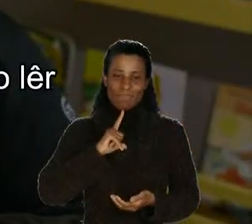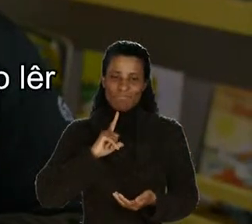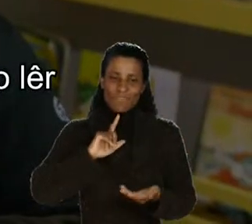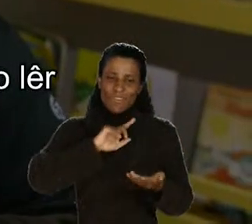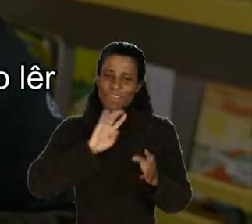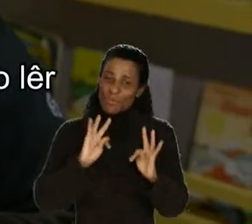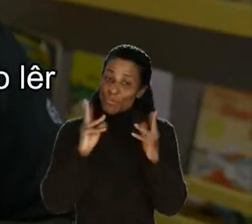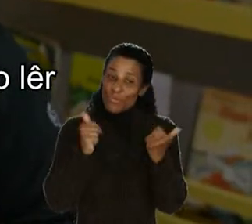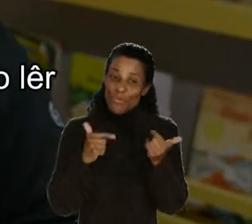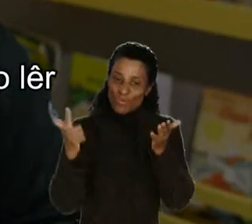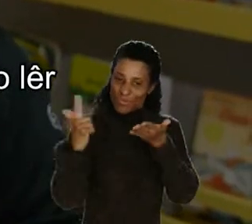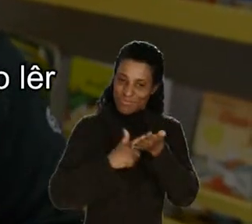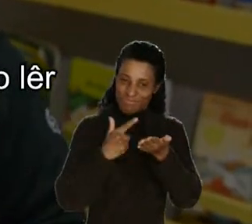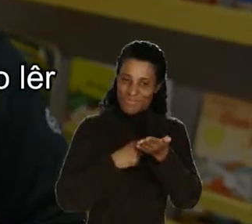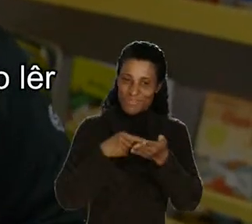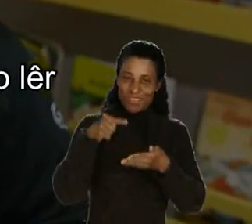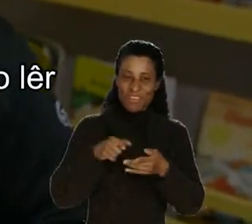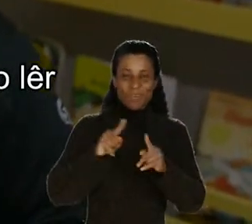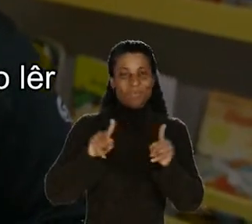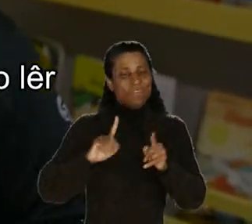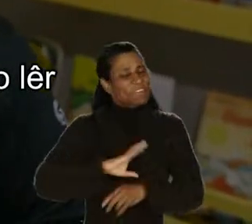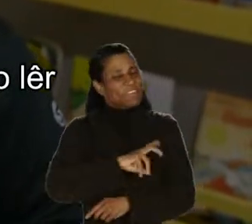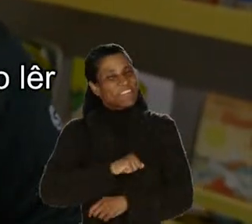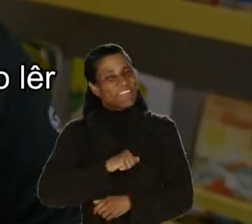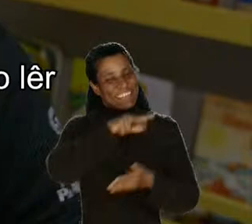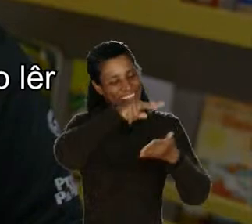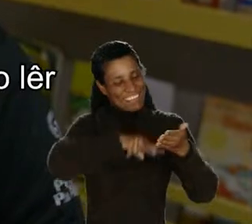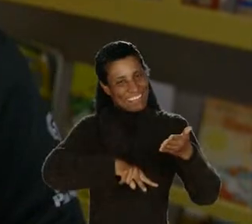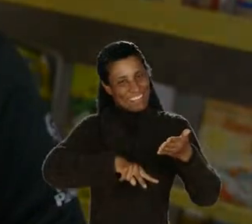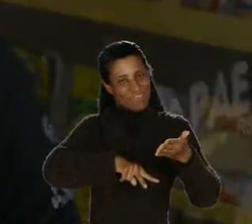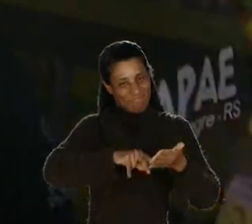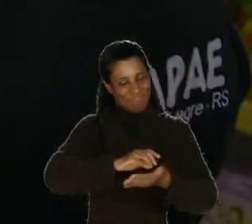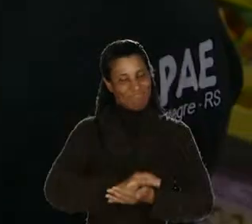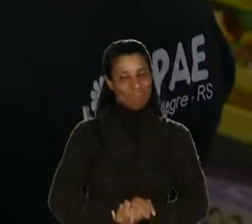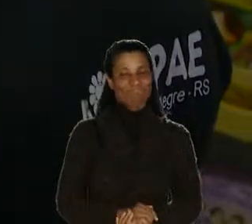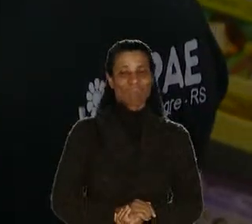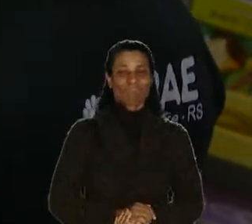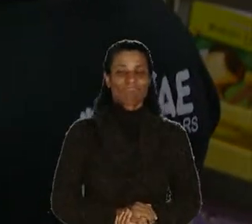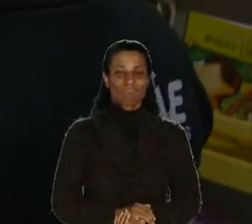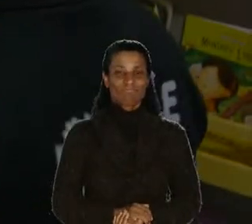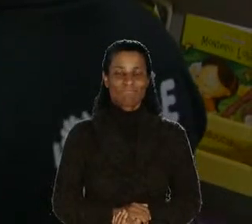Tenho dois livros aqui, eu adoro mais, eu gosto de ler.